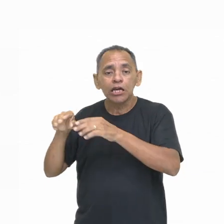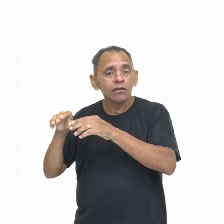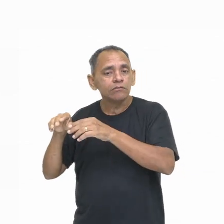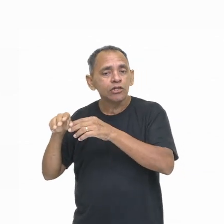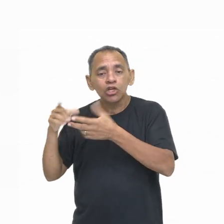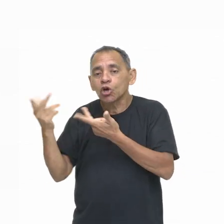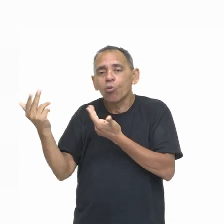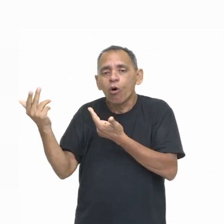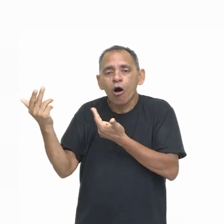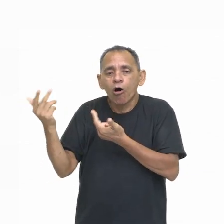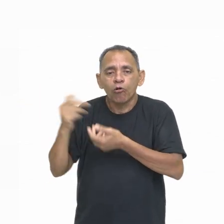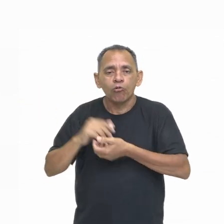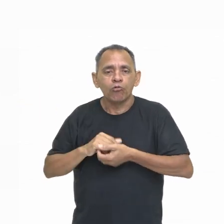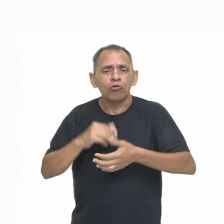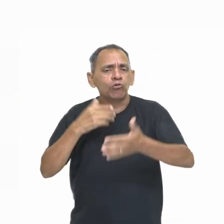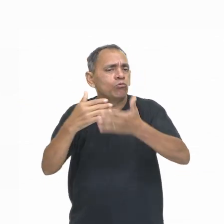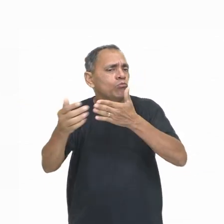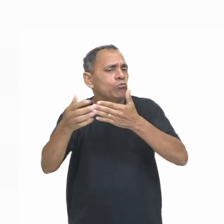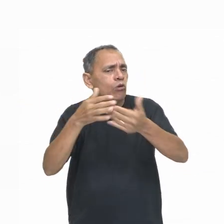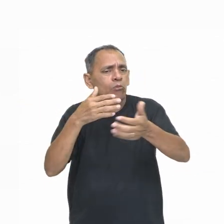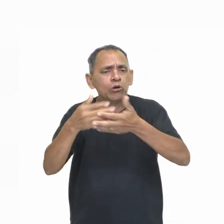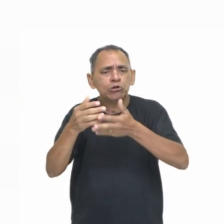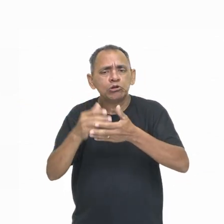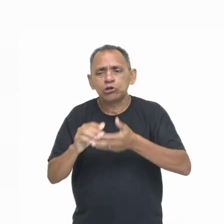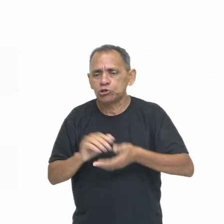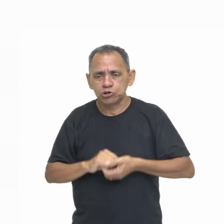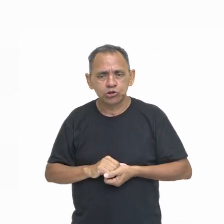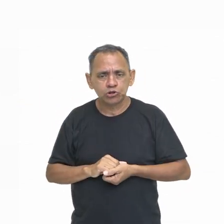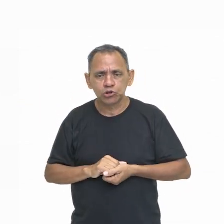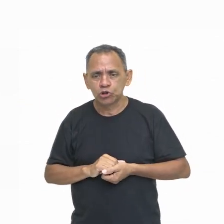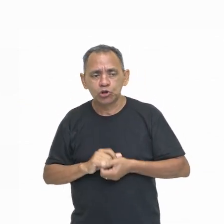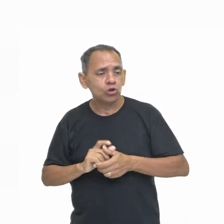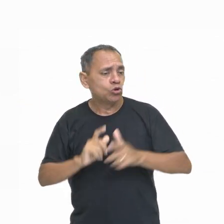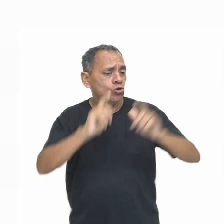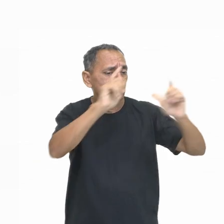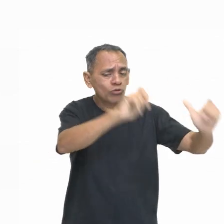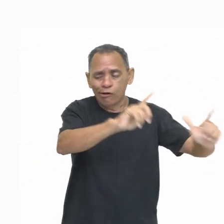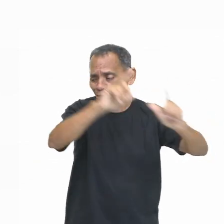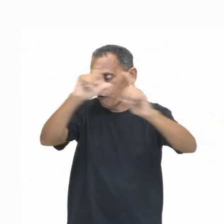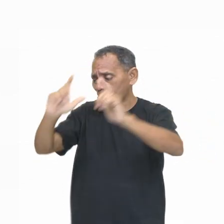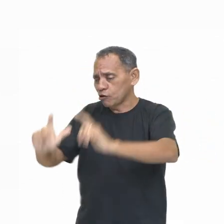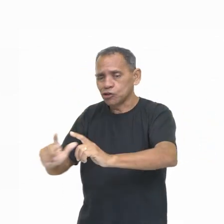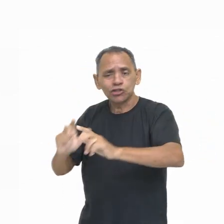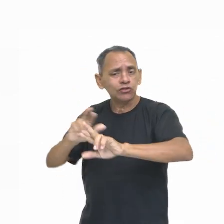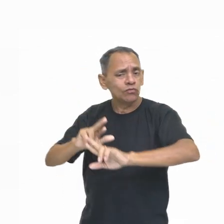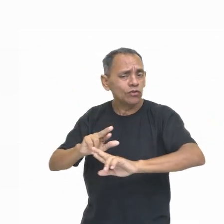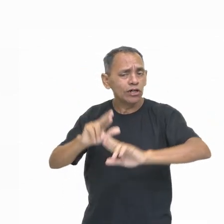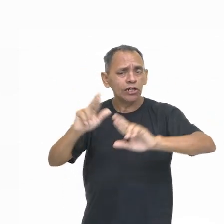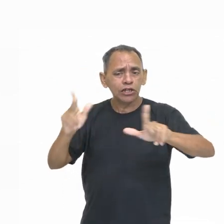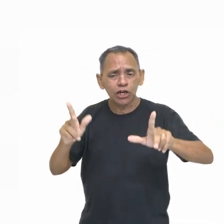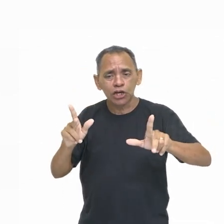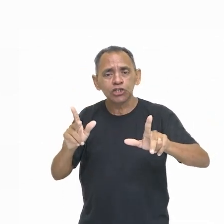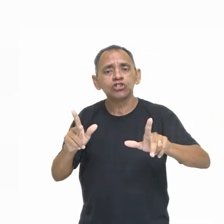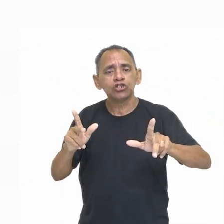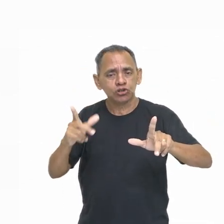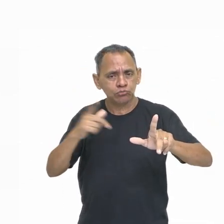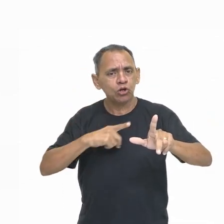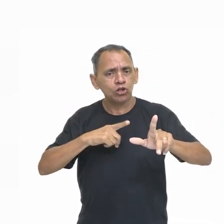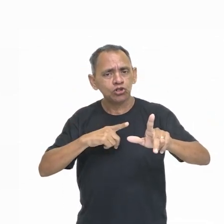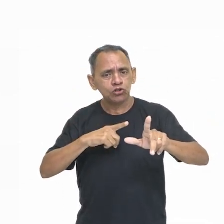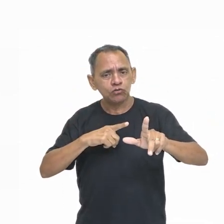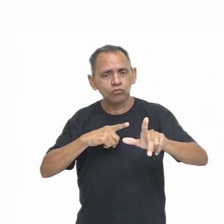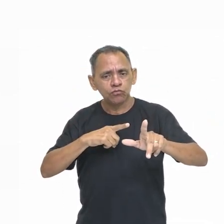um estava pesquisando no seu local e eles chegaram a essa conclusão